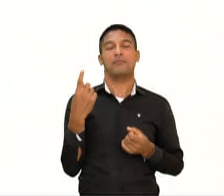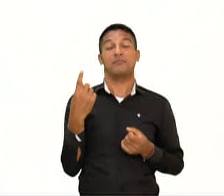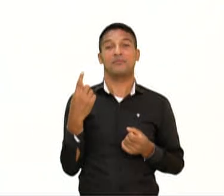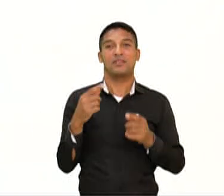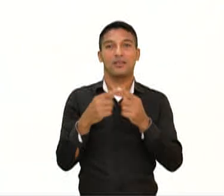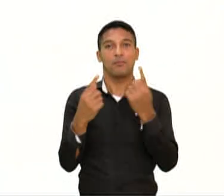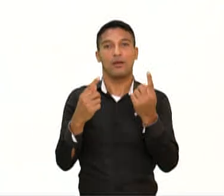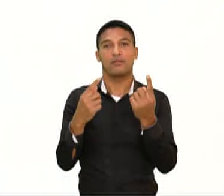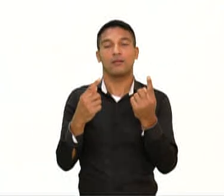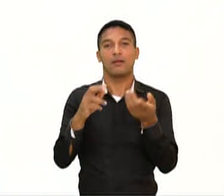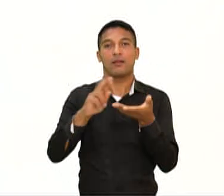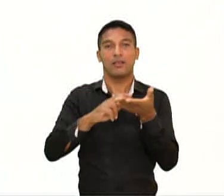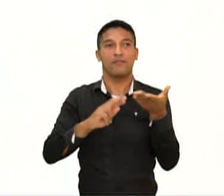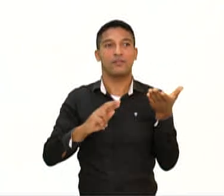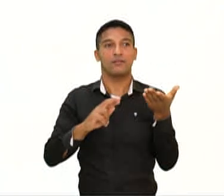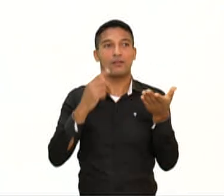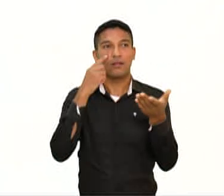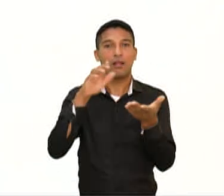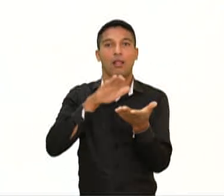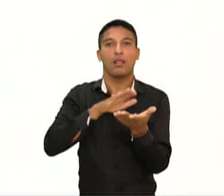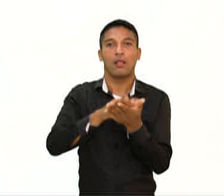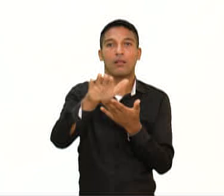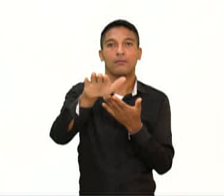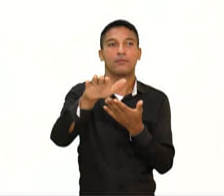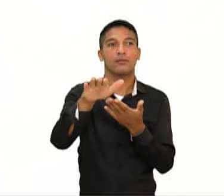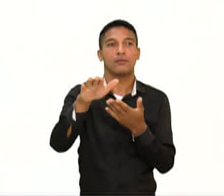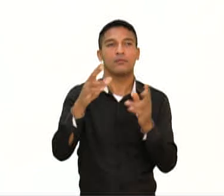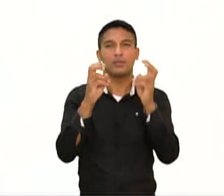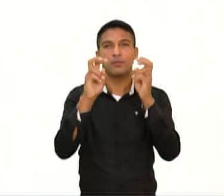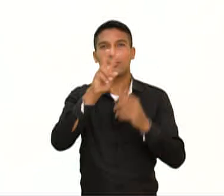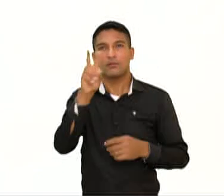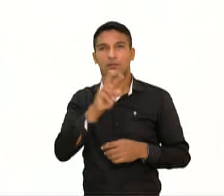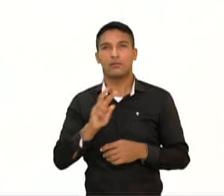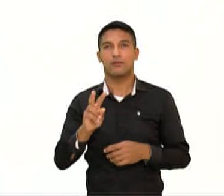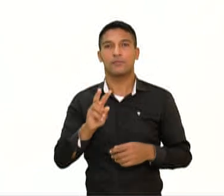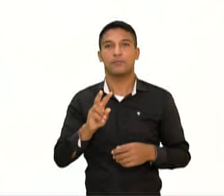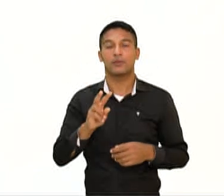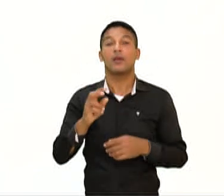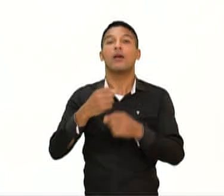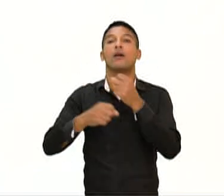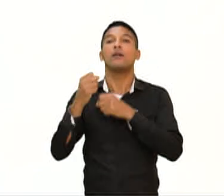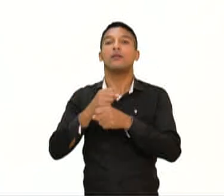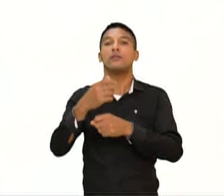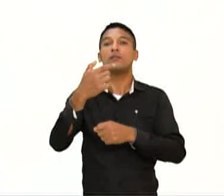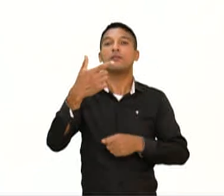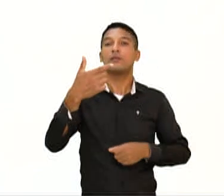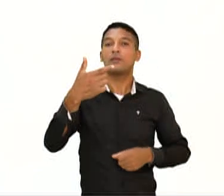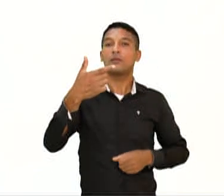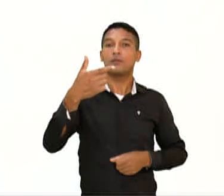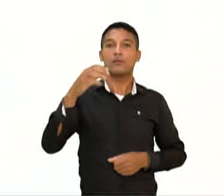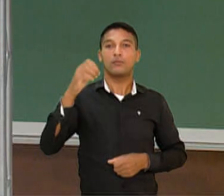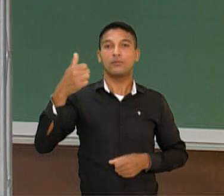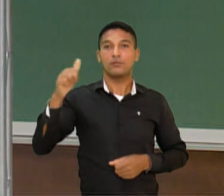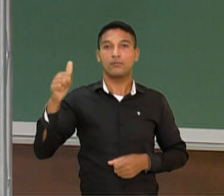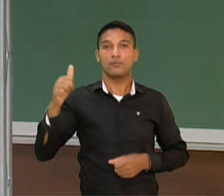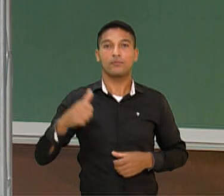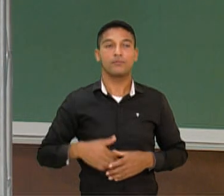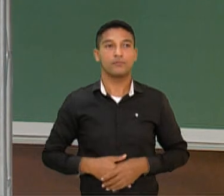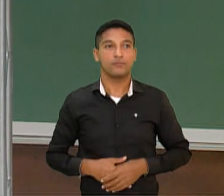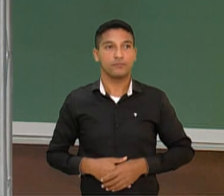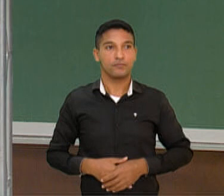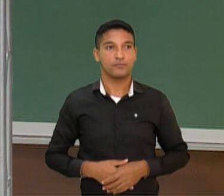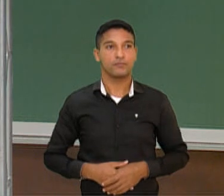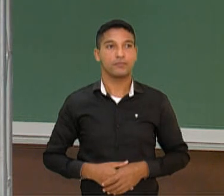na revista Science. Fala-se dessa semana, porém esse texto ele foi publicado em 2011, então já é um pouquinho mais antigo essa